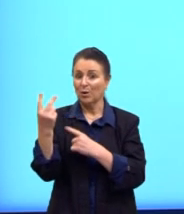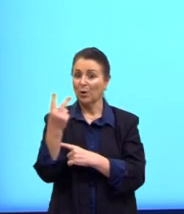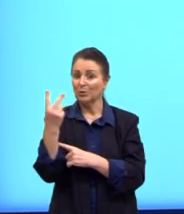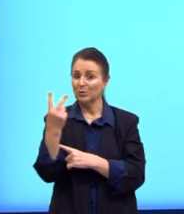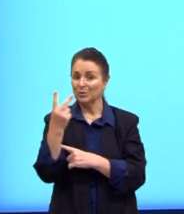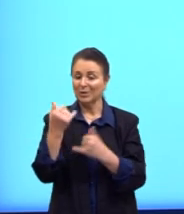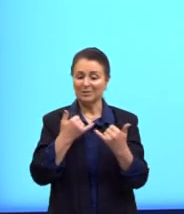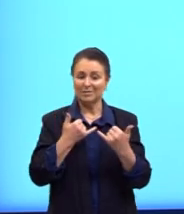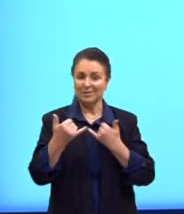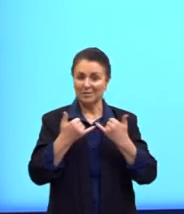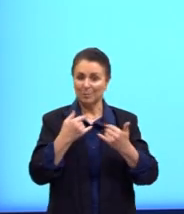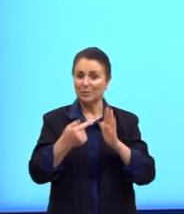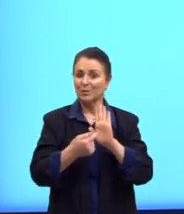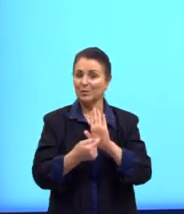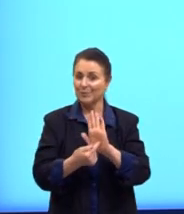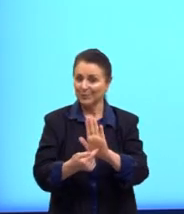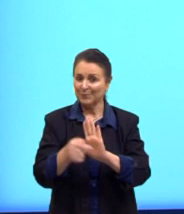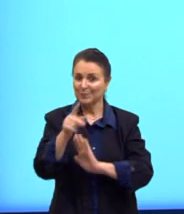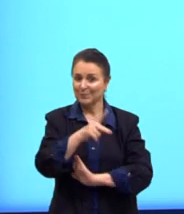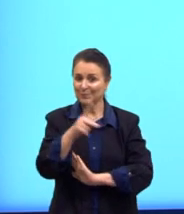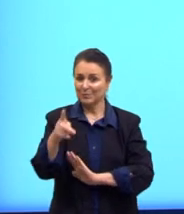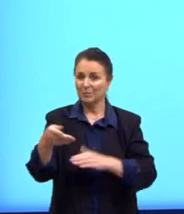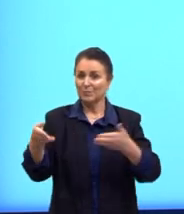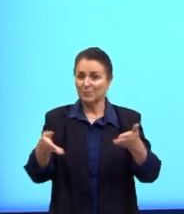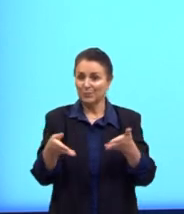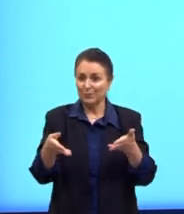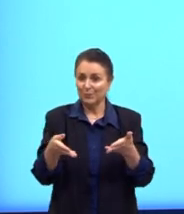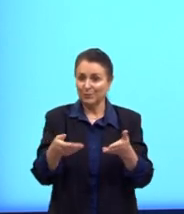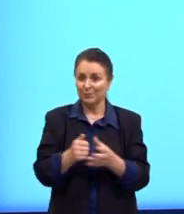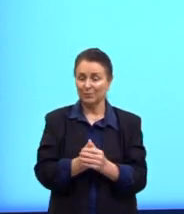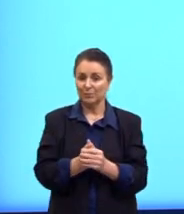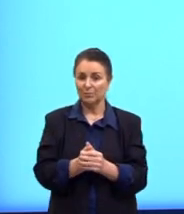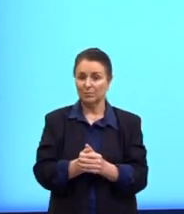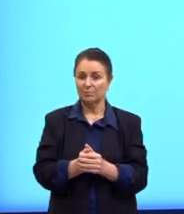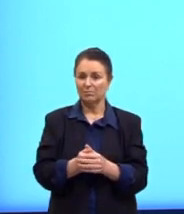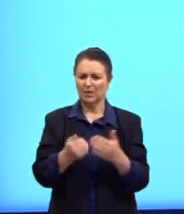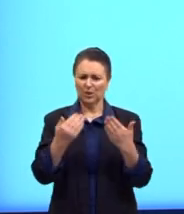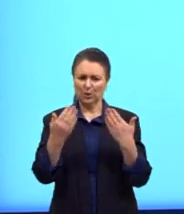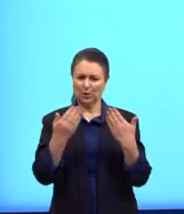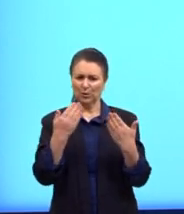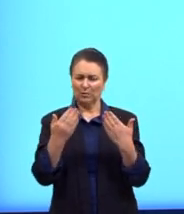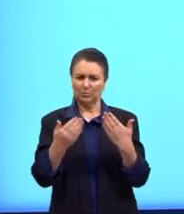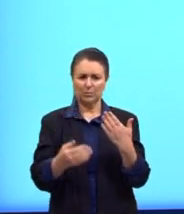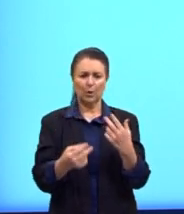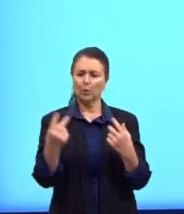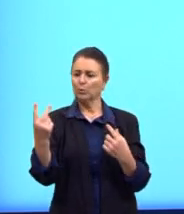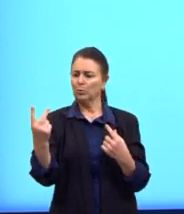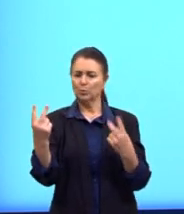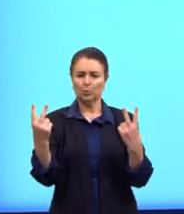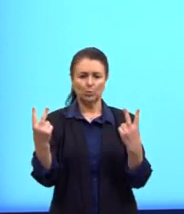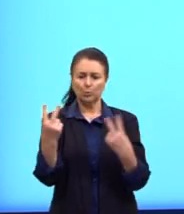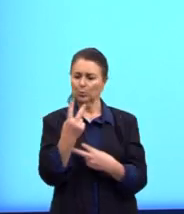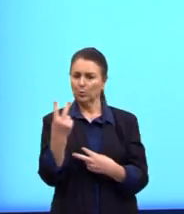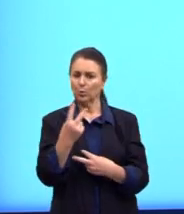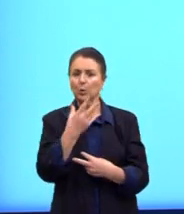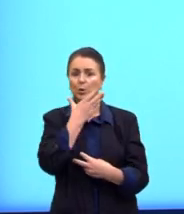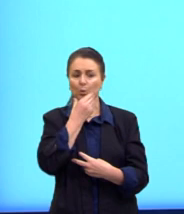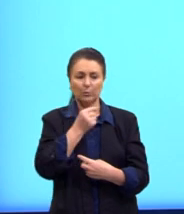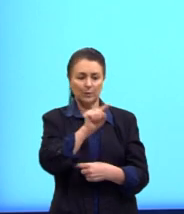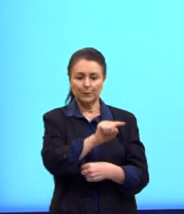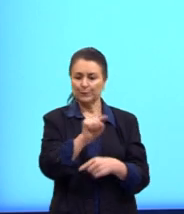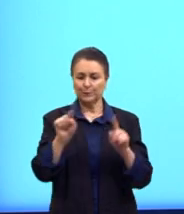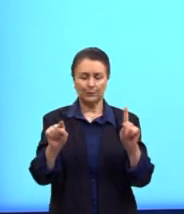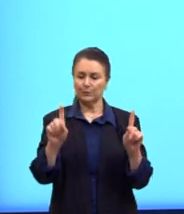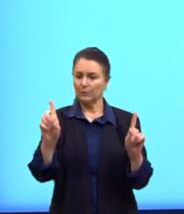dois exemplos aqui que eu trouxe bem atuais dúvidas dois homens conversando o primeiro